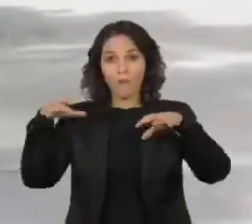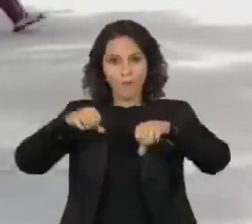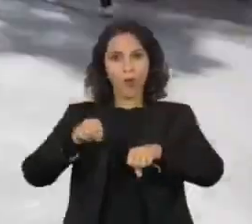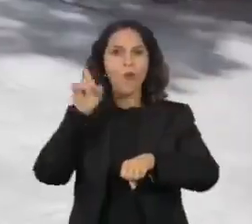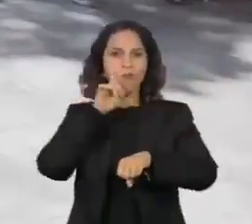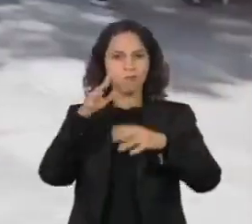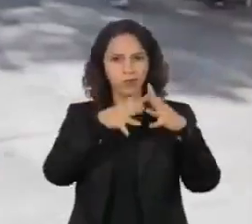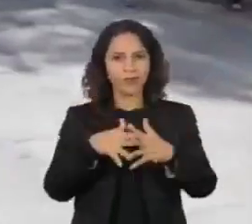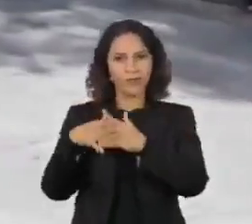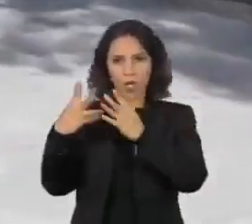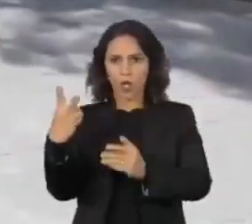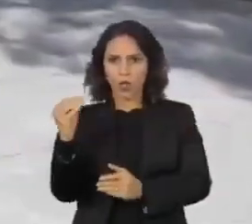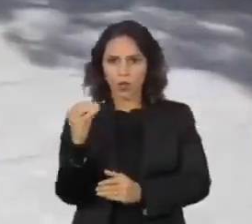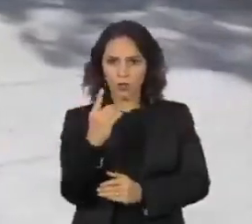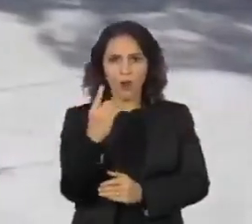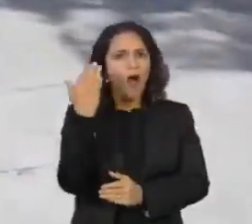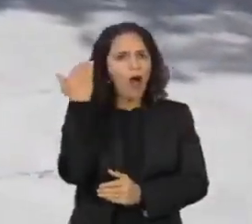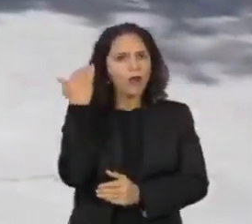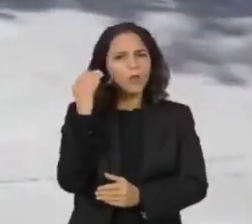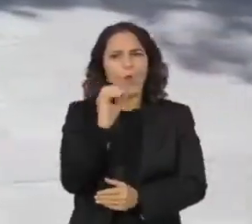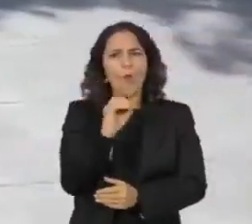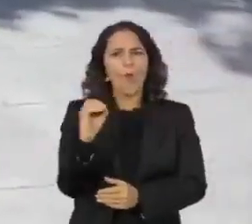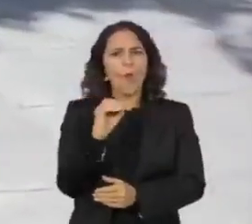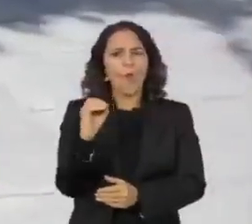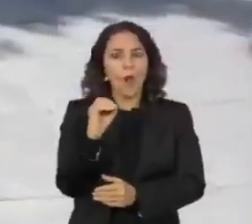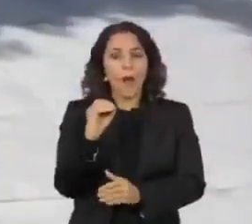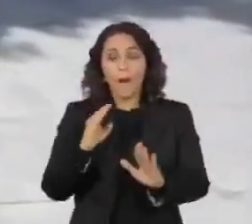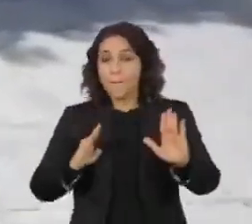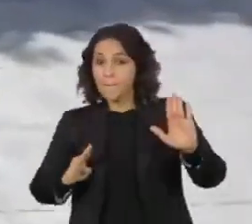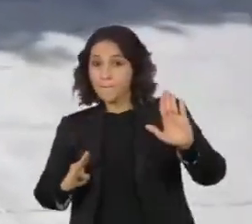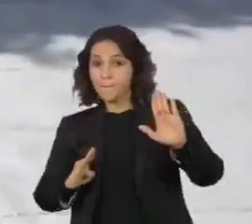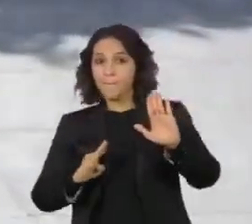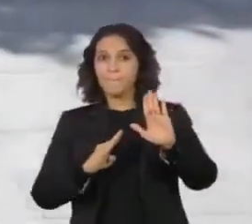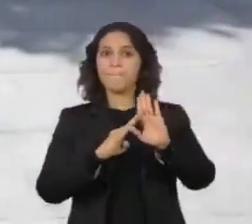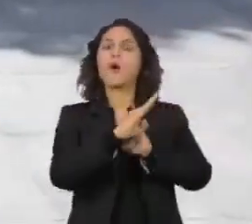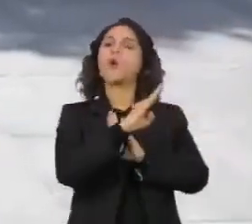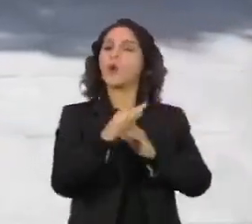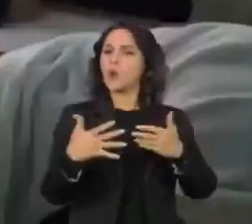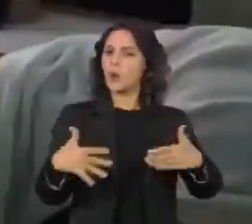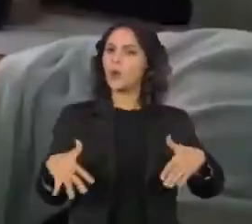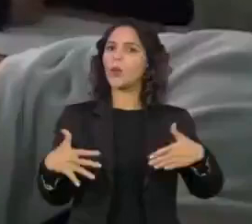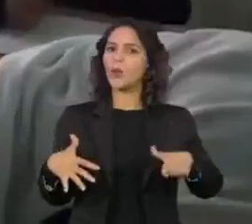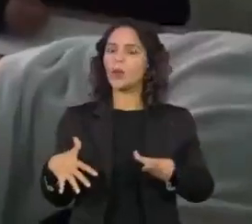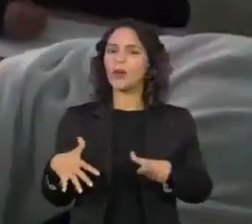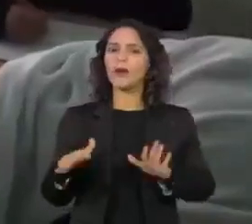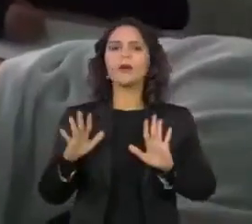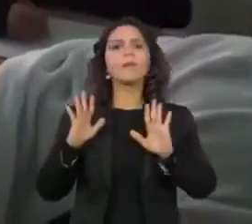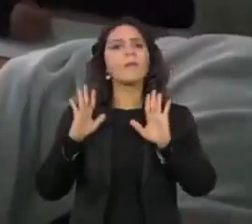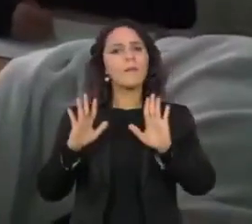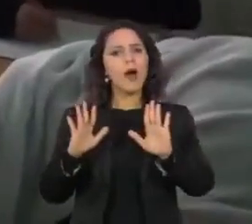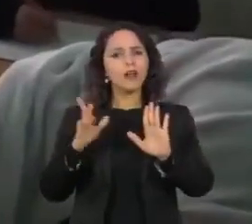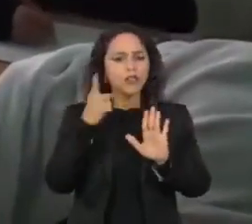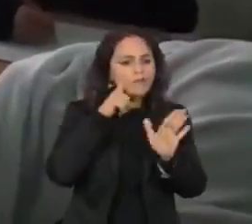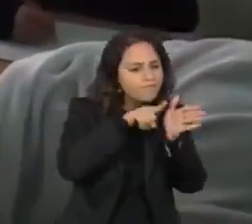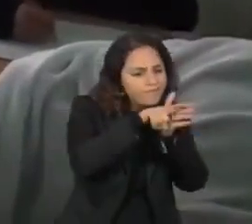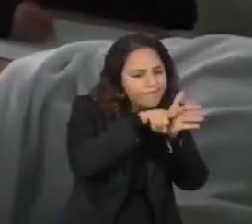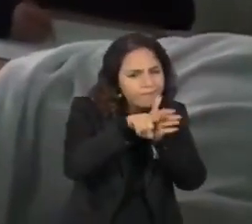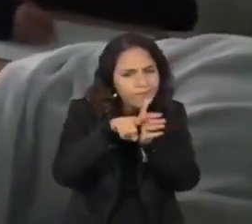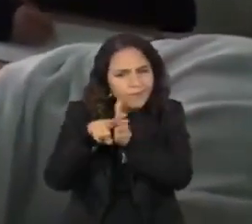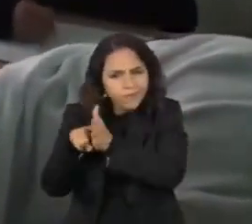em 2001 saiu praticamente do zero dando um salto significativo mas segundo um levantamento